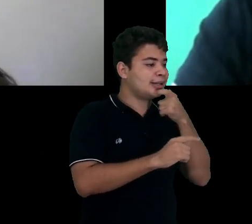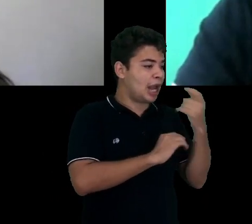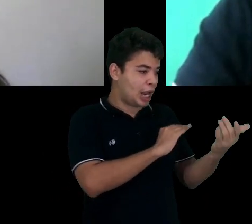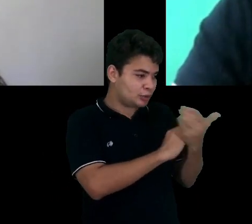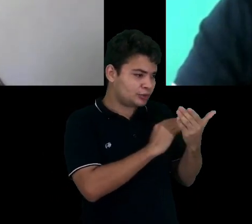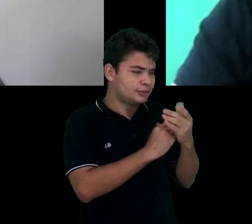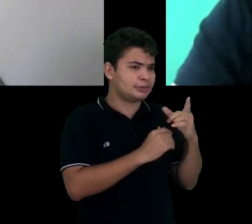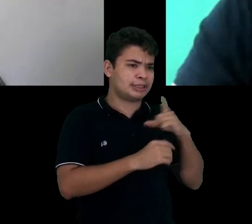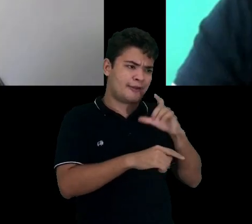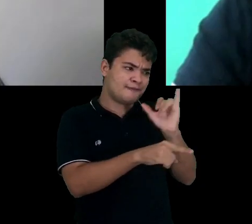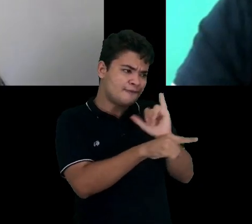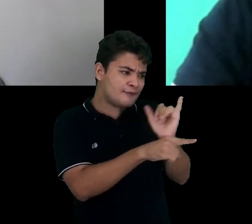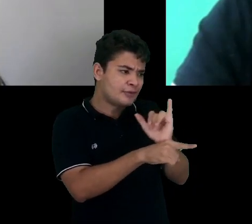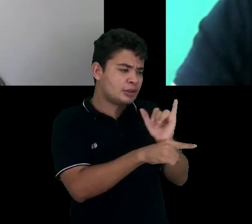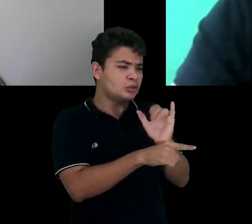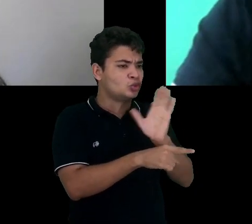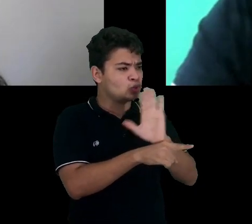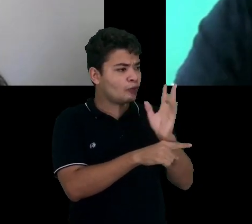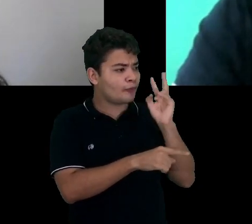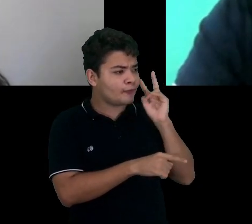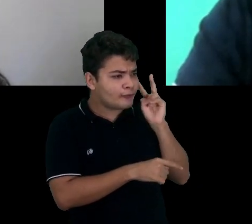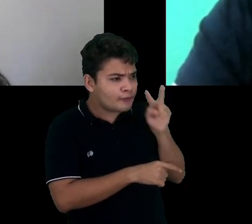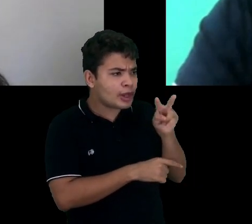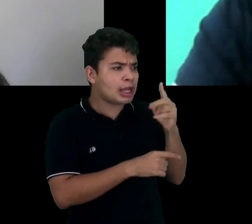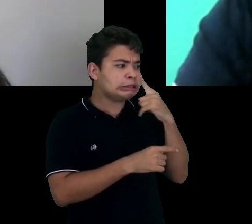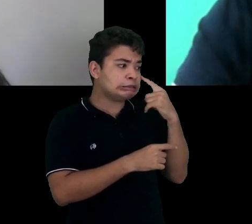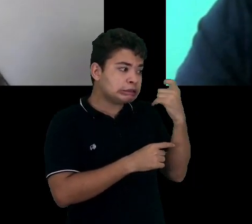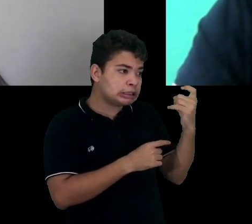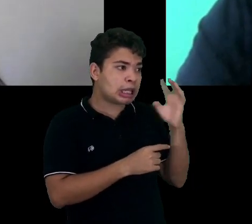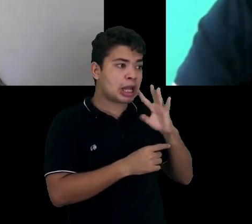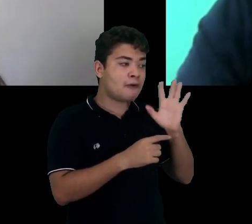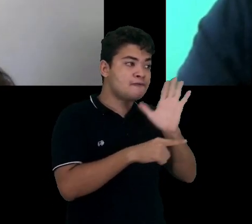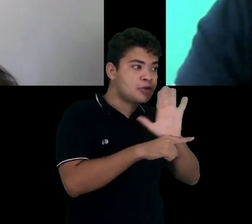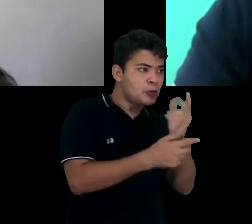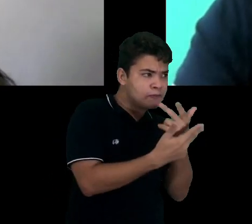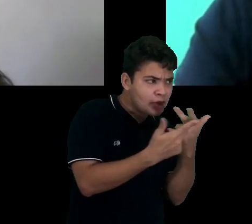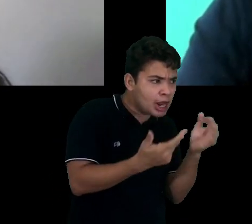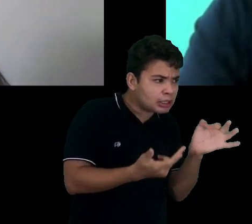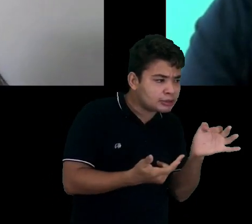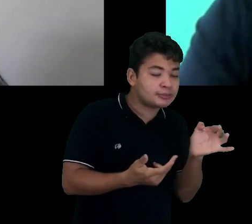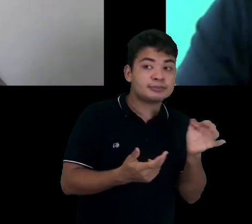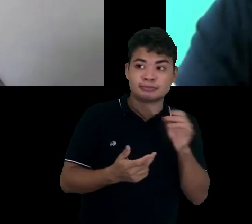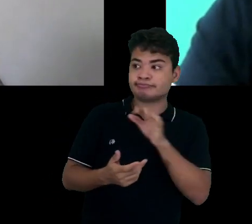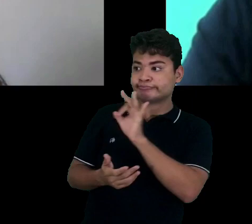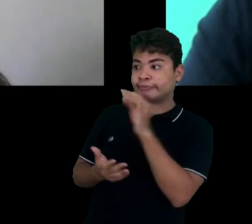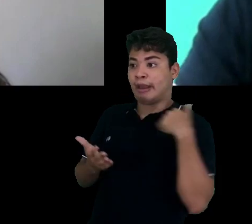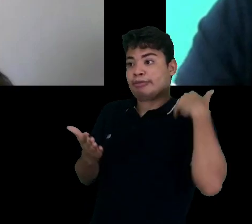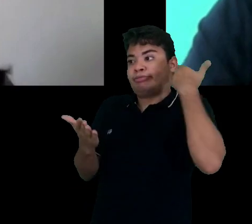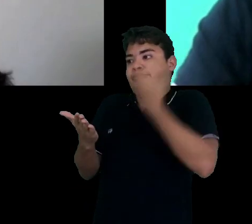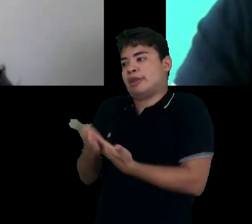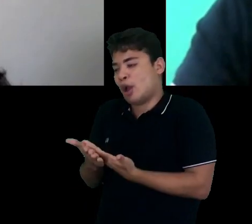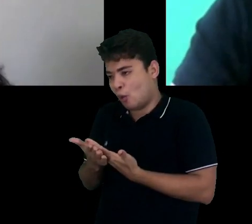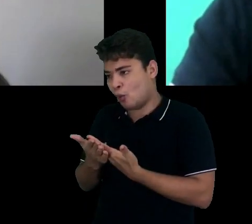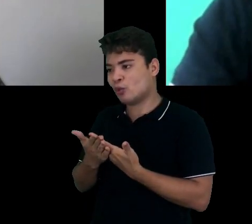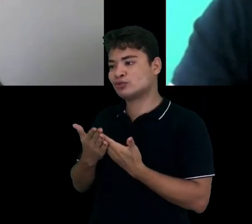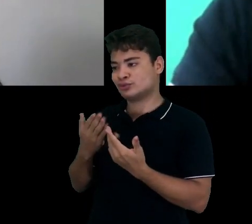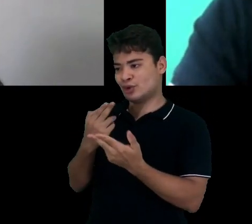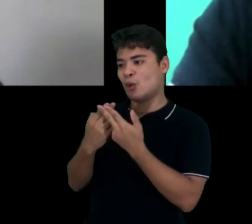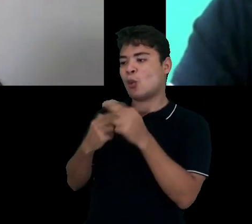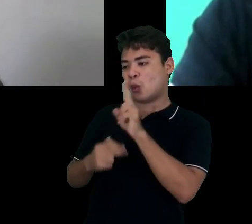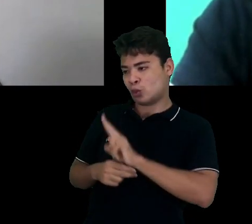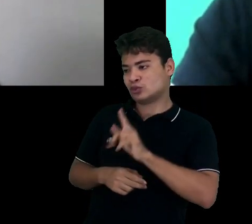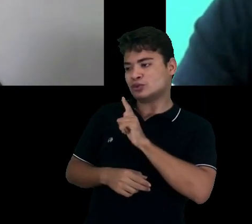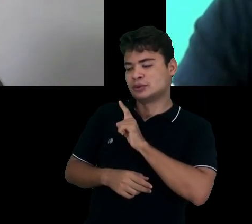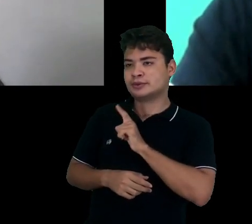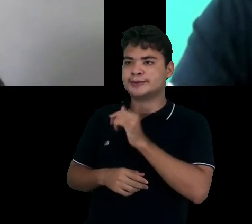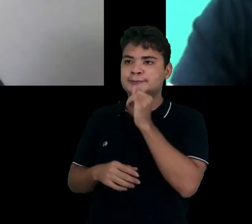você encontrou vídeos de interesses teus, né? Sim. Interesses, filmes, talvez, não sei. Eu uso até hoje. Eu, Aham.